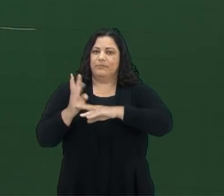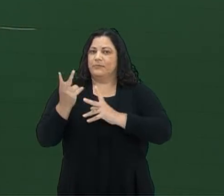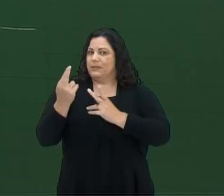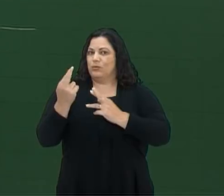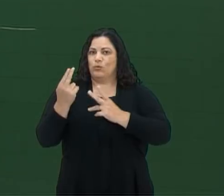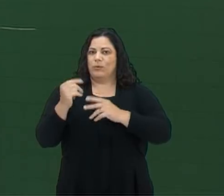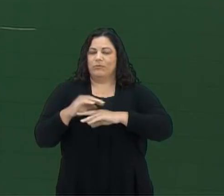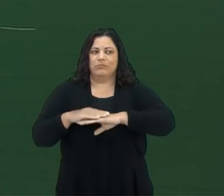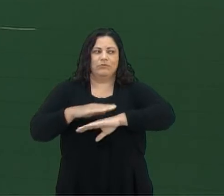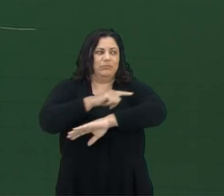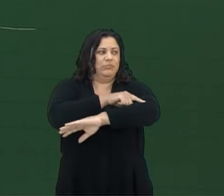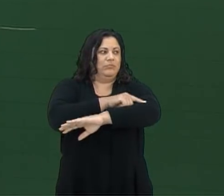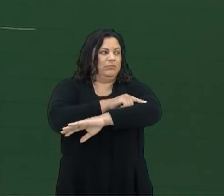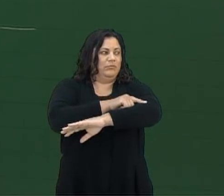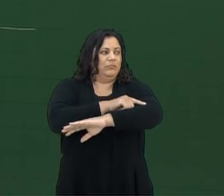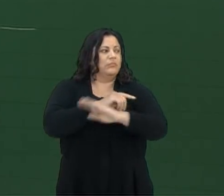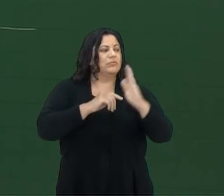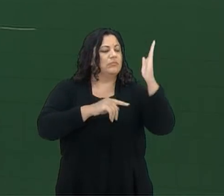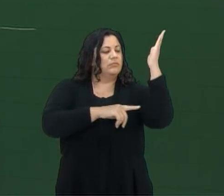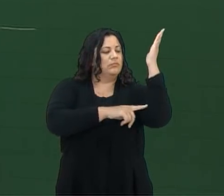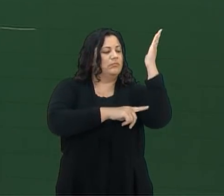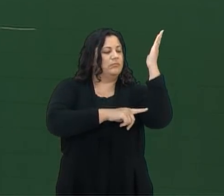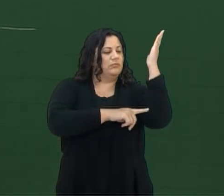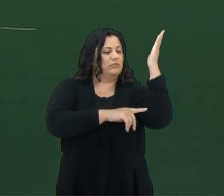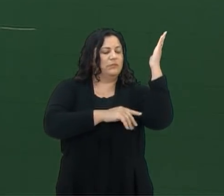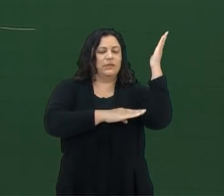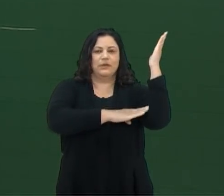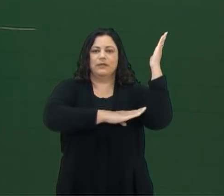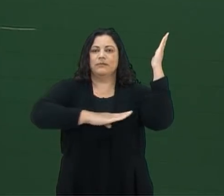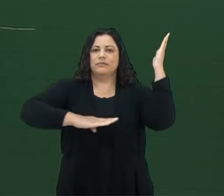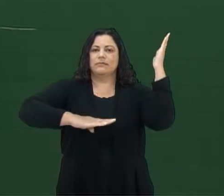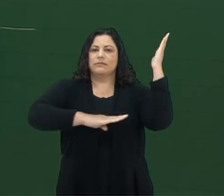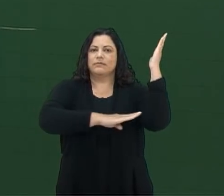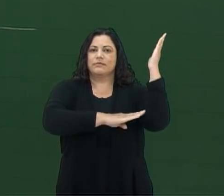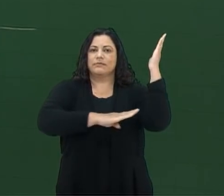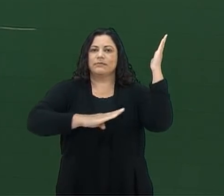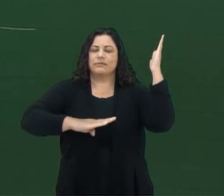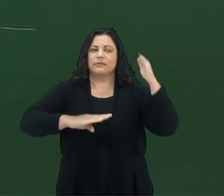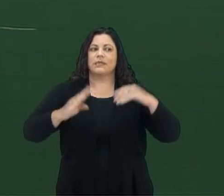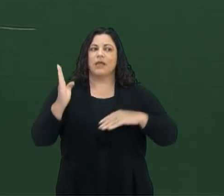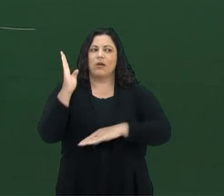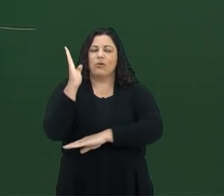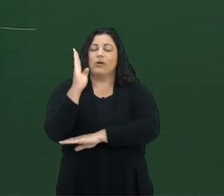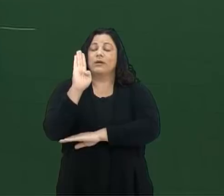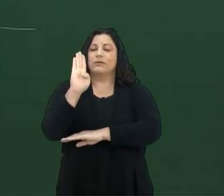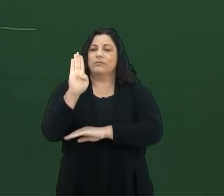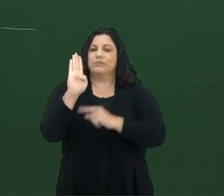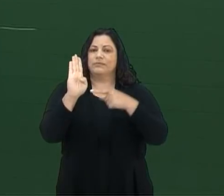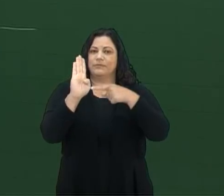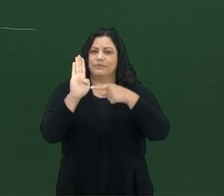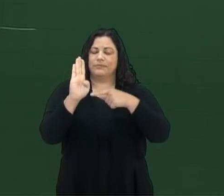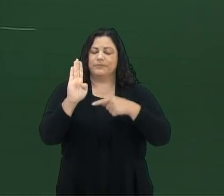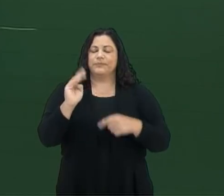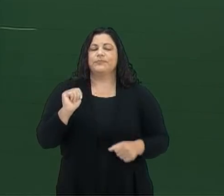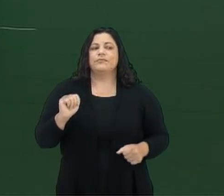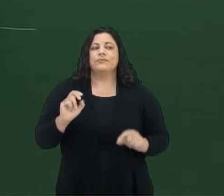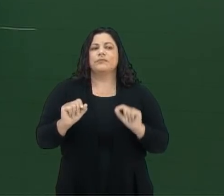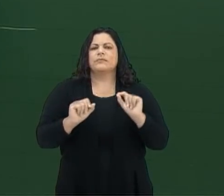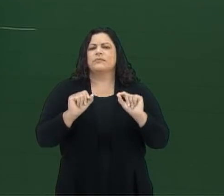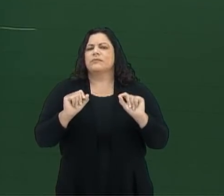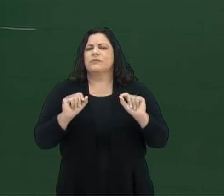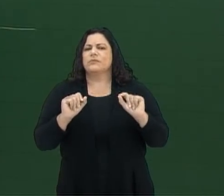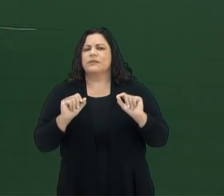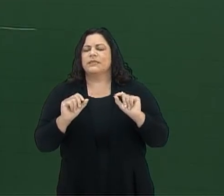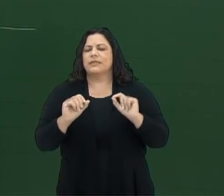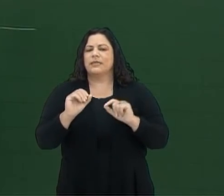confundir. Aqui, pronto. Coloco a ponta seca no B, tá? Ponta seca